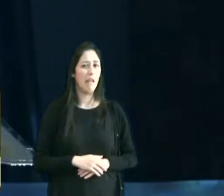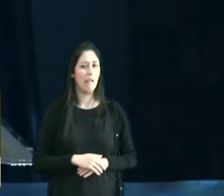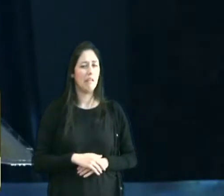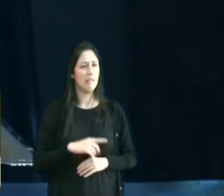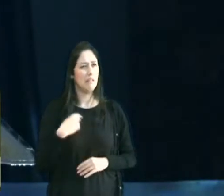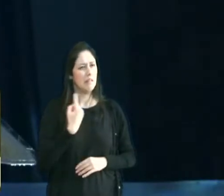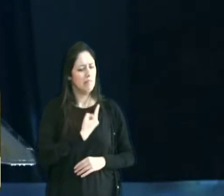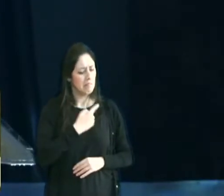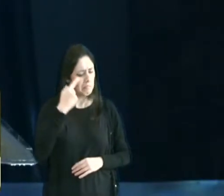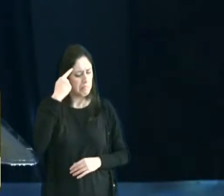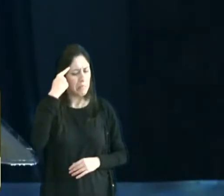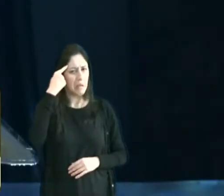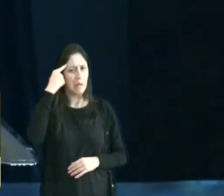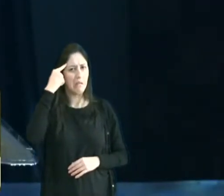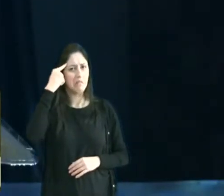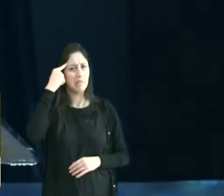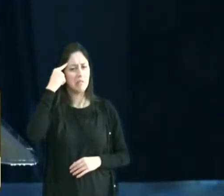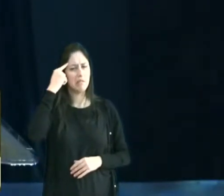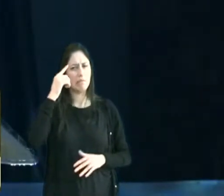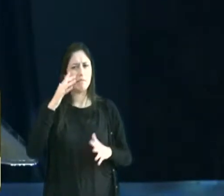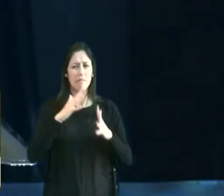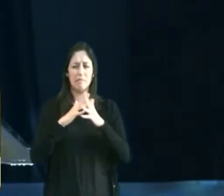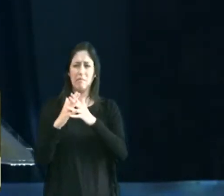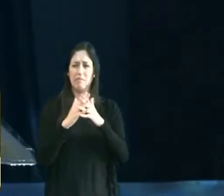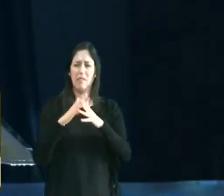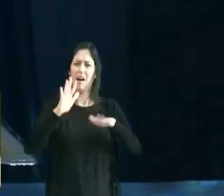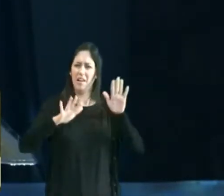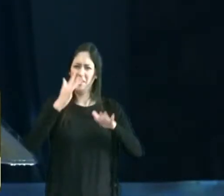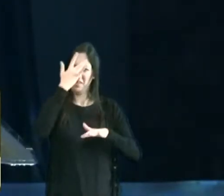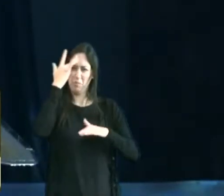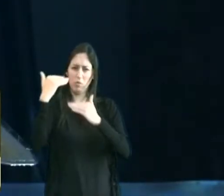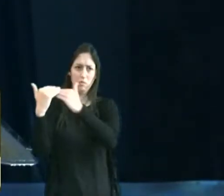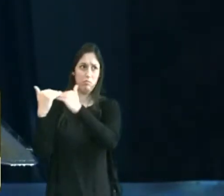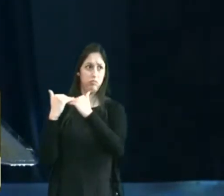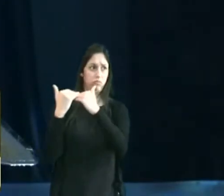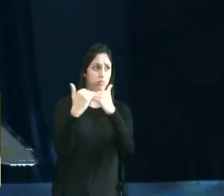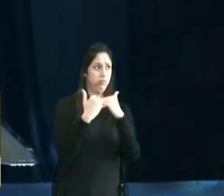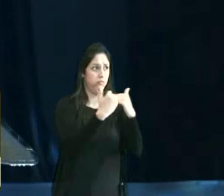É interessante que a multidão não tem sensibilidade para falar, né?